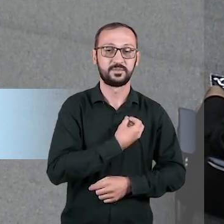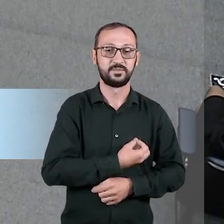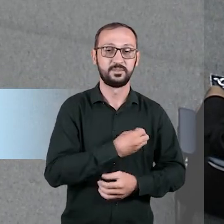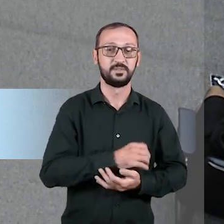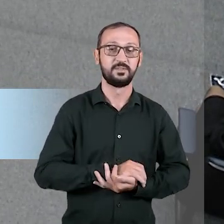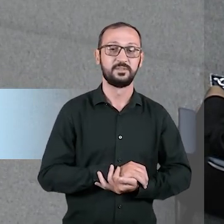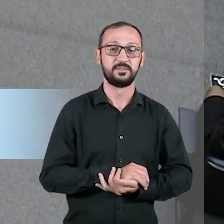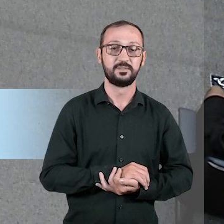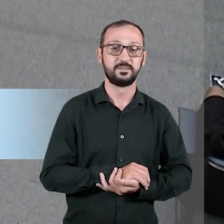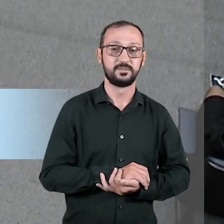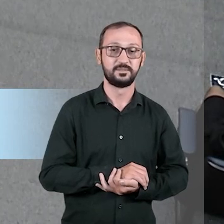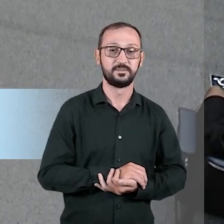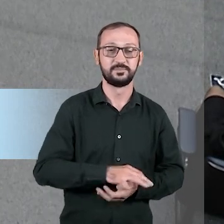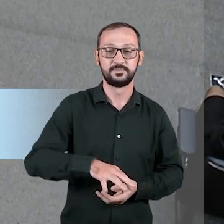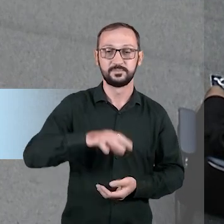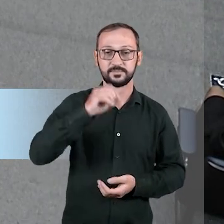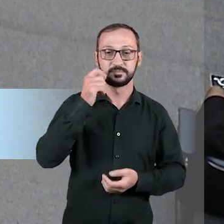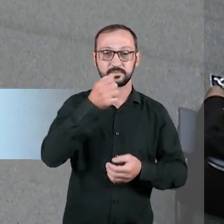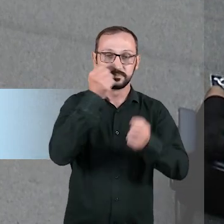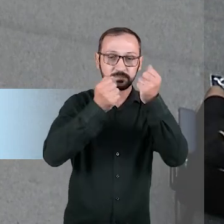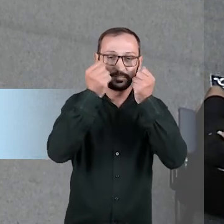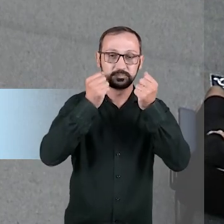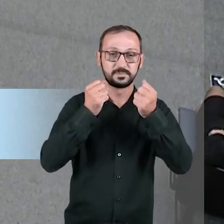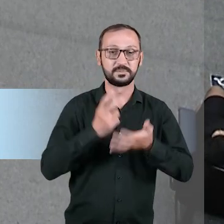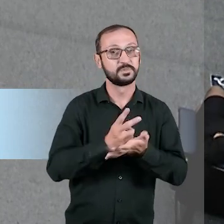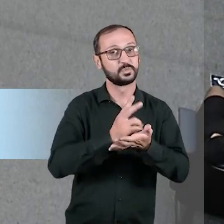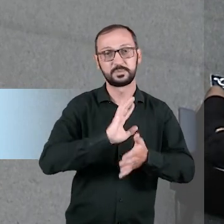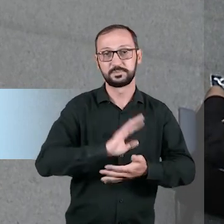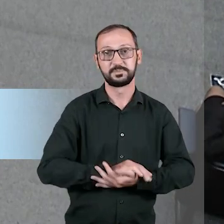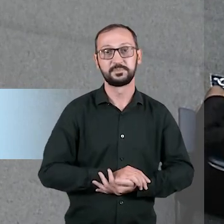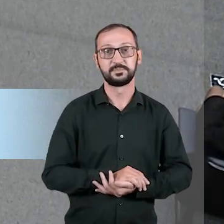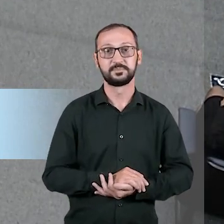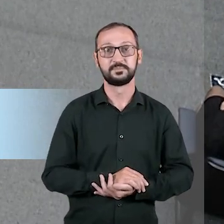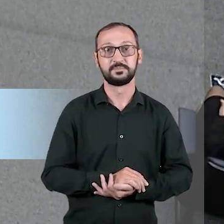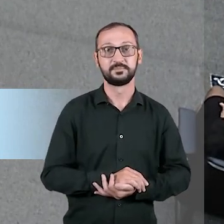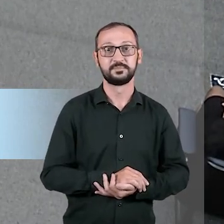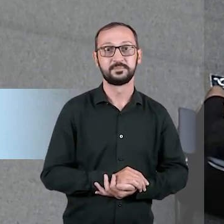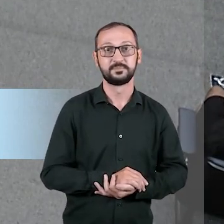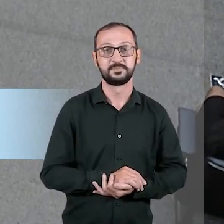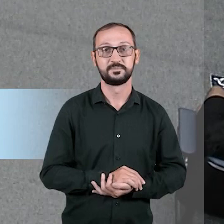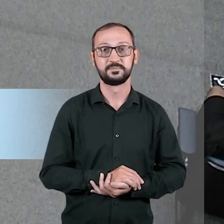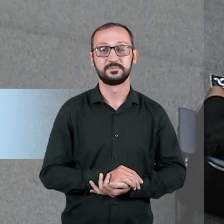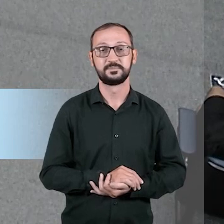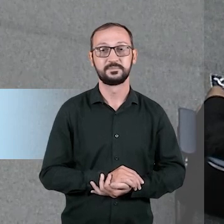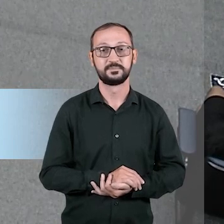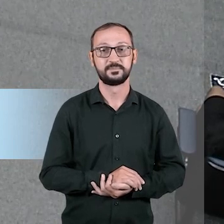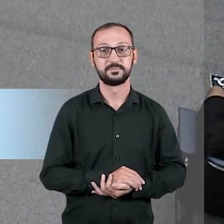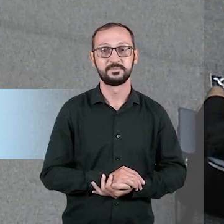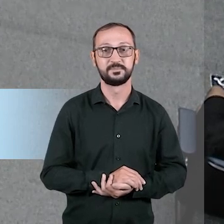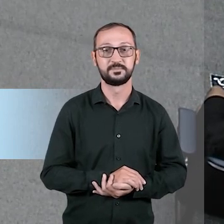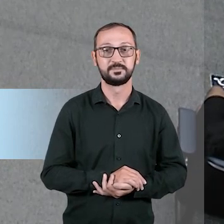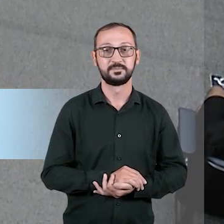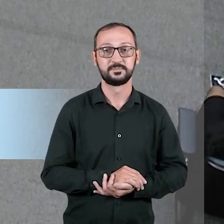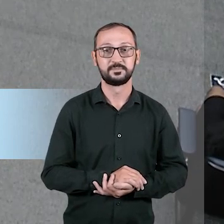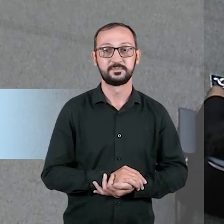vive isso. Respira, enxuga a lágrima e vamos, entende? Vamos para a última pergunta. Vamos